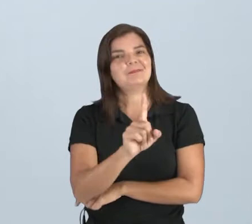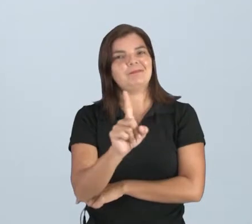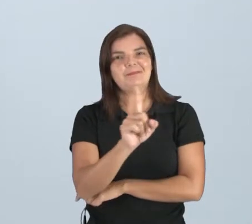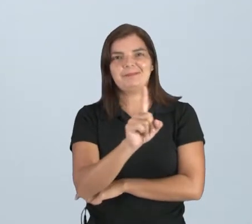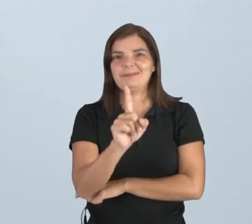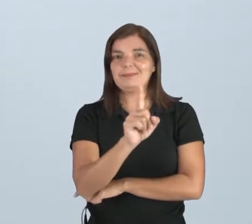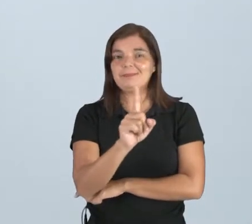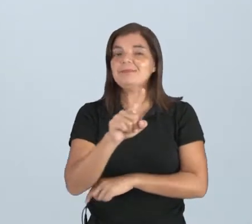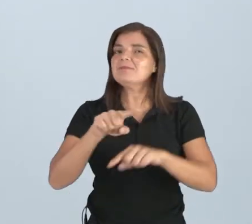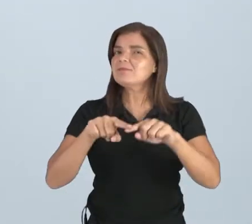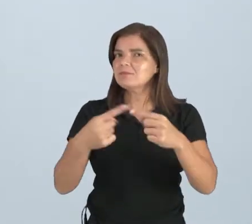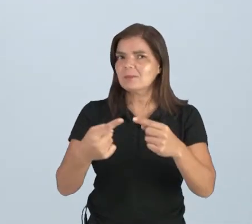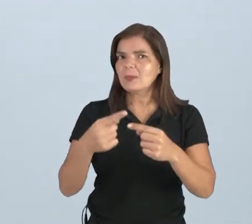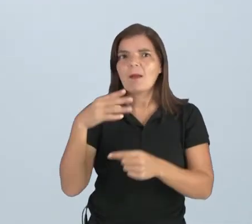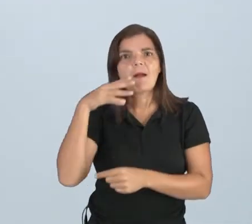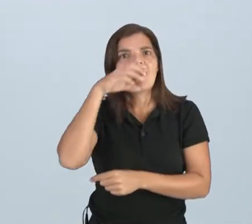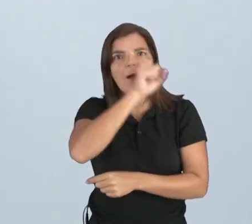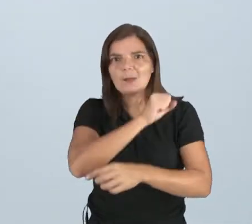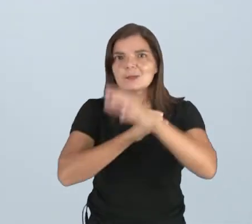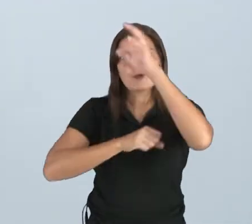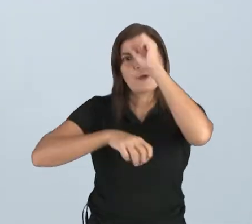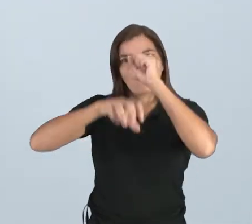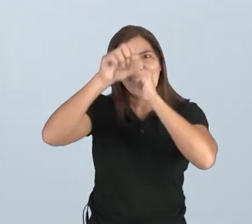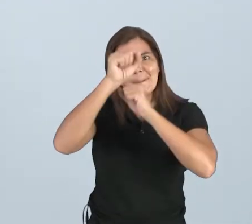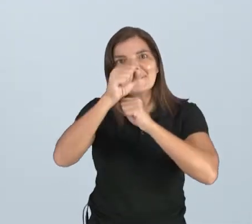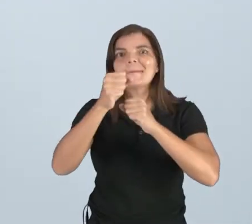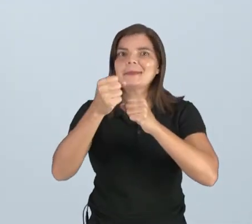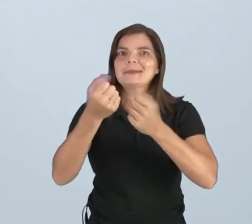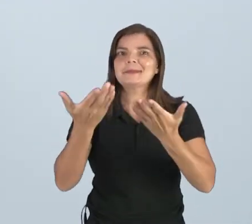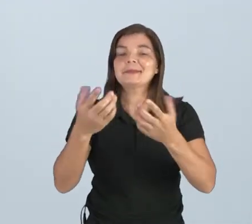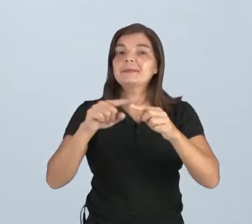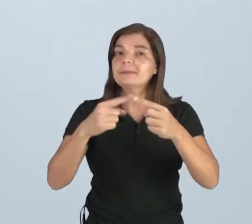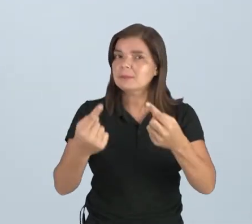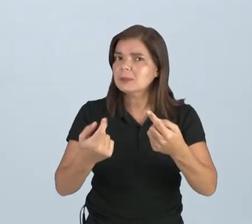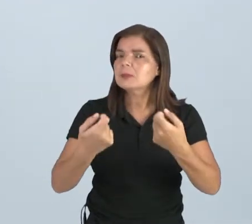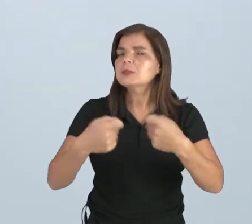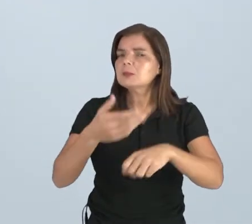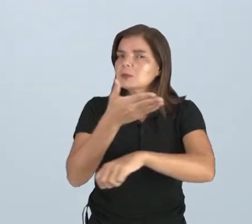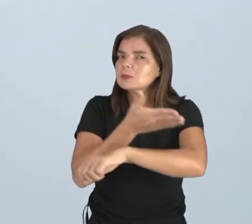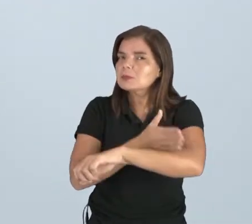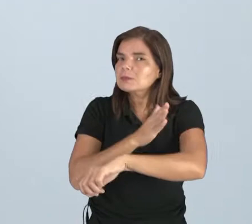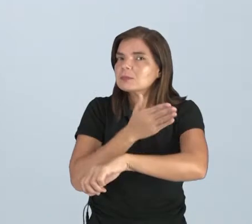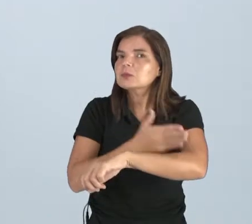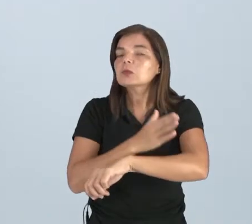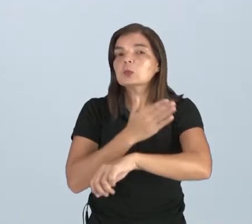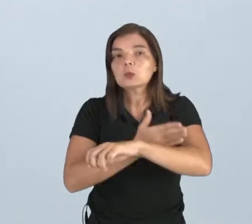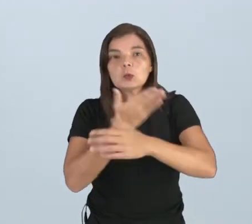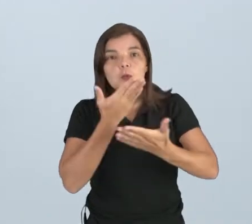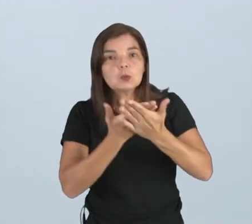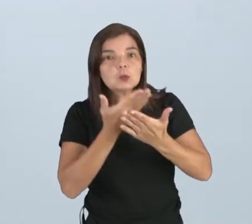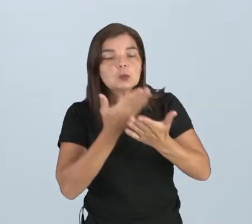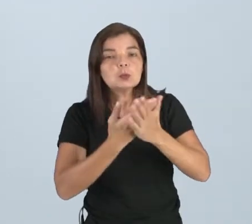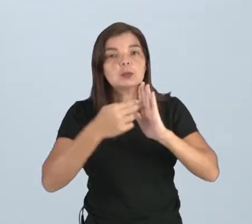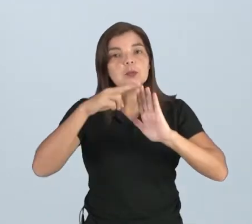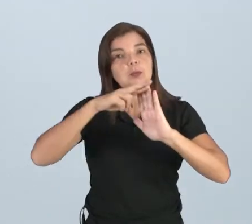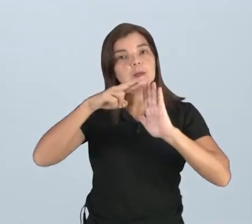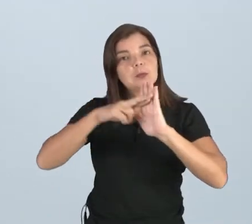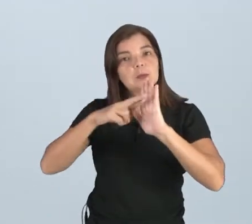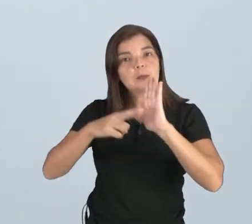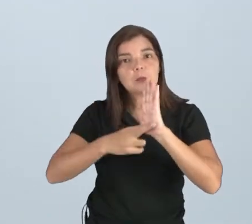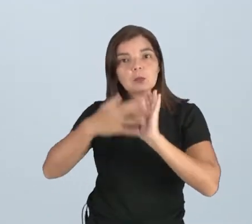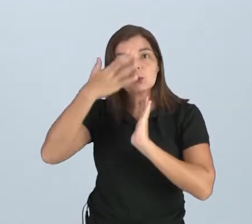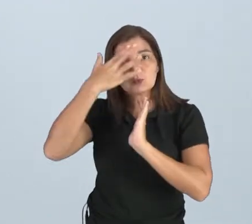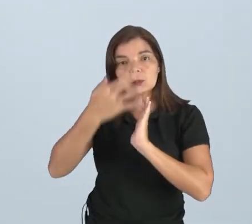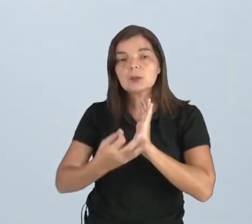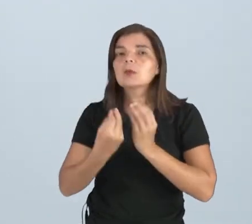é fácil, não é do dia para a noite que a gente entende bem esse assunto. Mas com a prática, com o estudo das regras, as noções exatas,